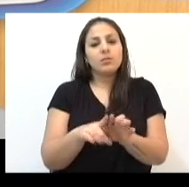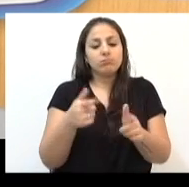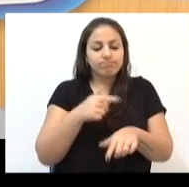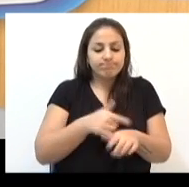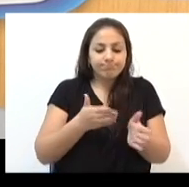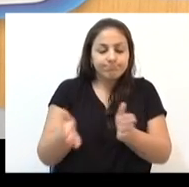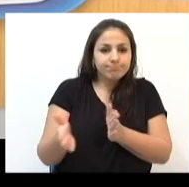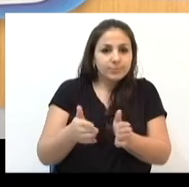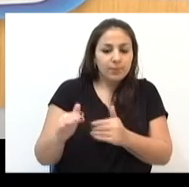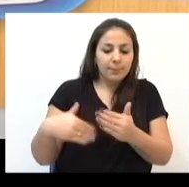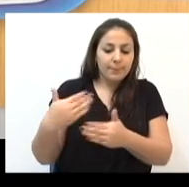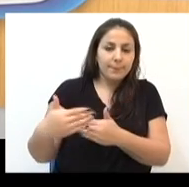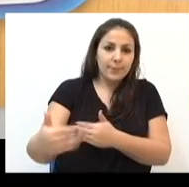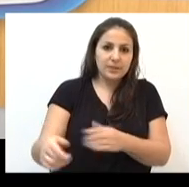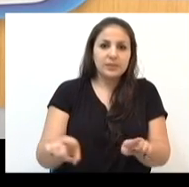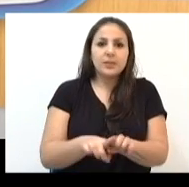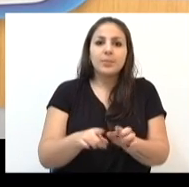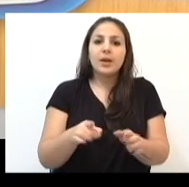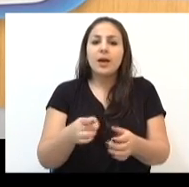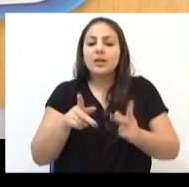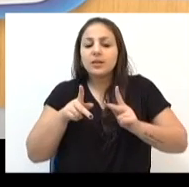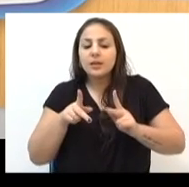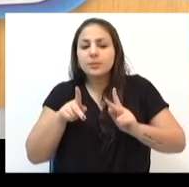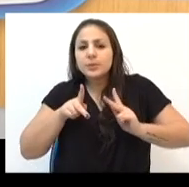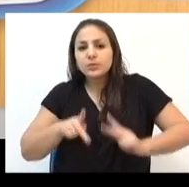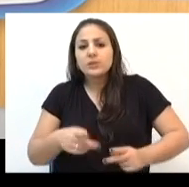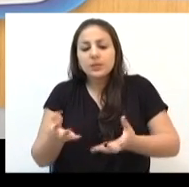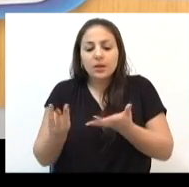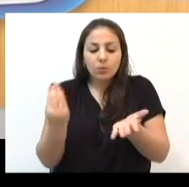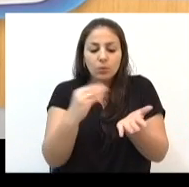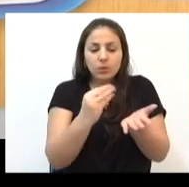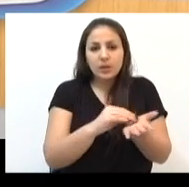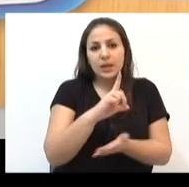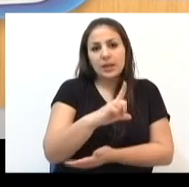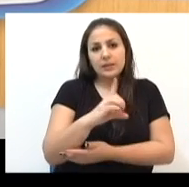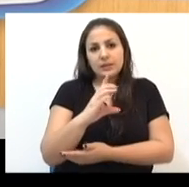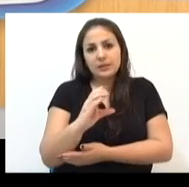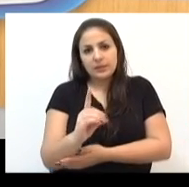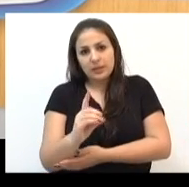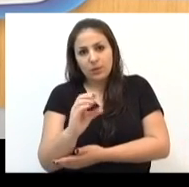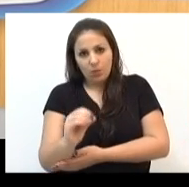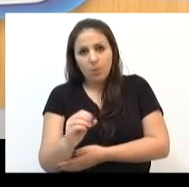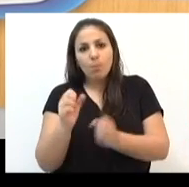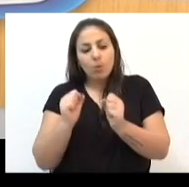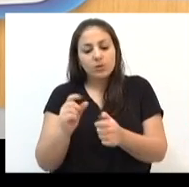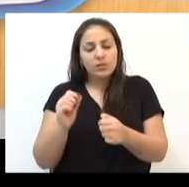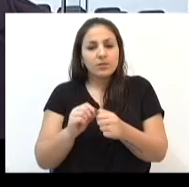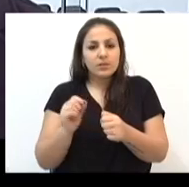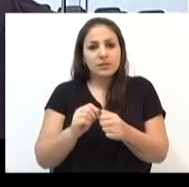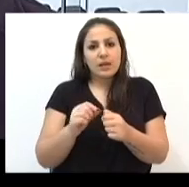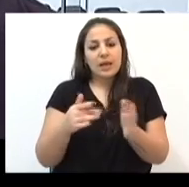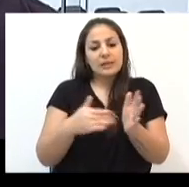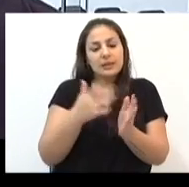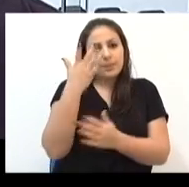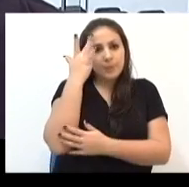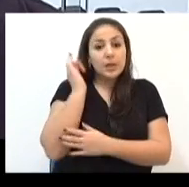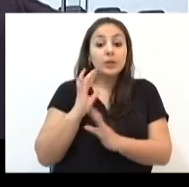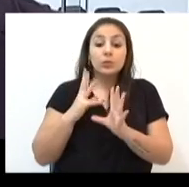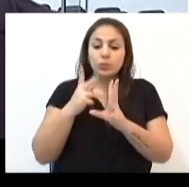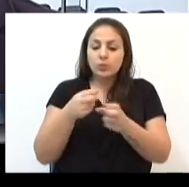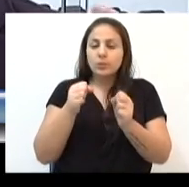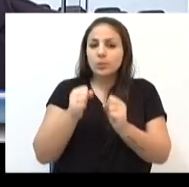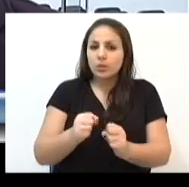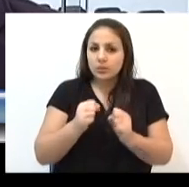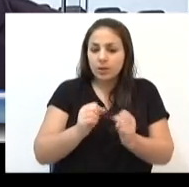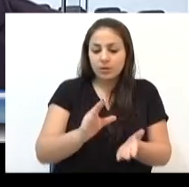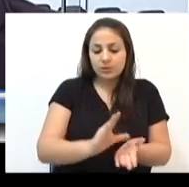população pretende incluir na LDO 2016 devem ser feitas até amanhã. Todas as possibilidades